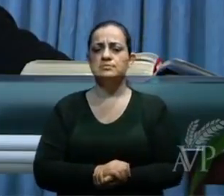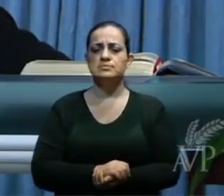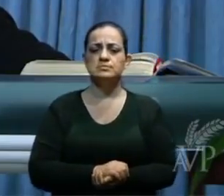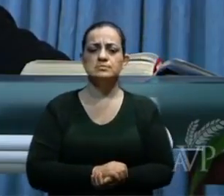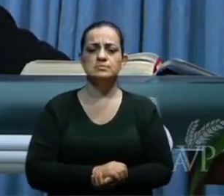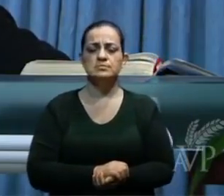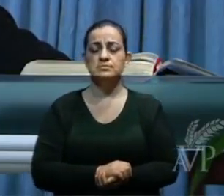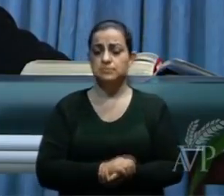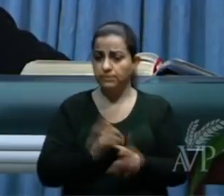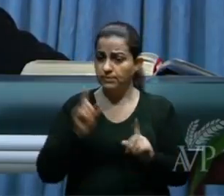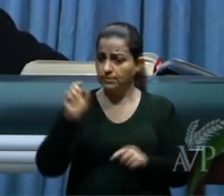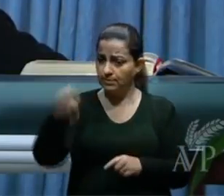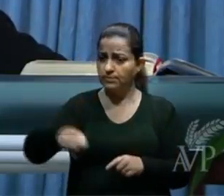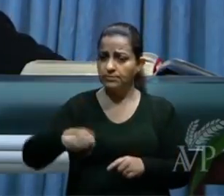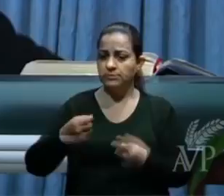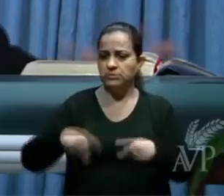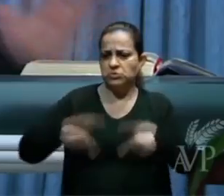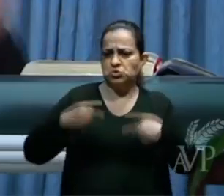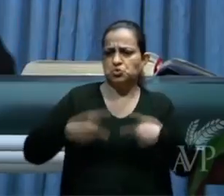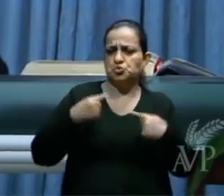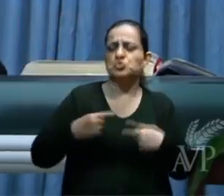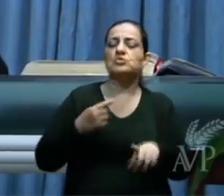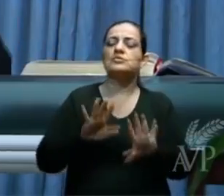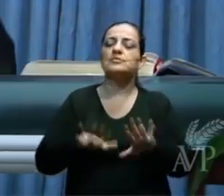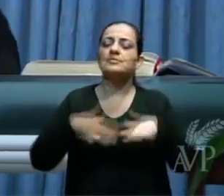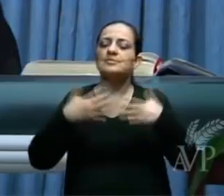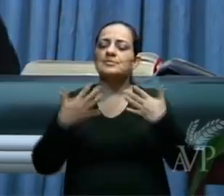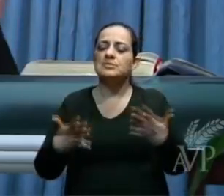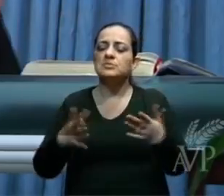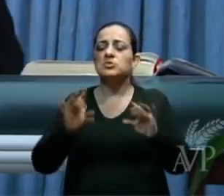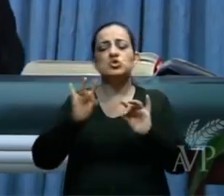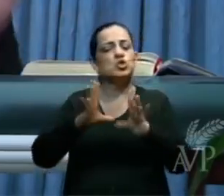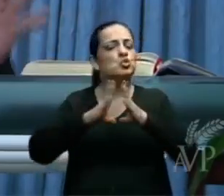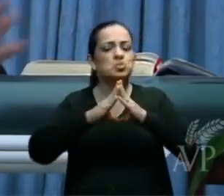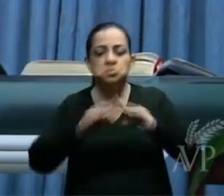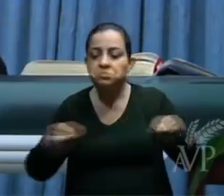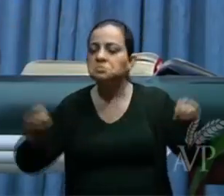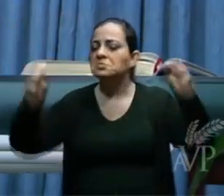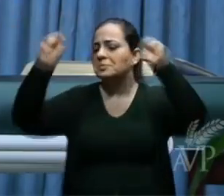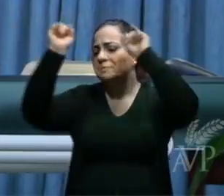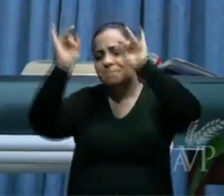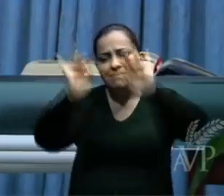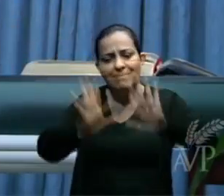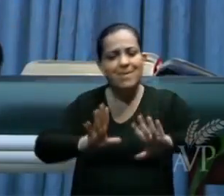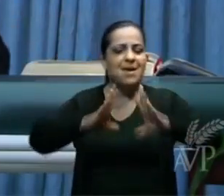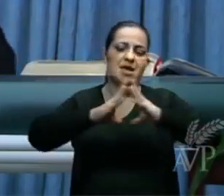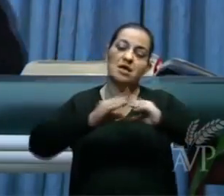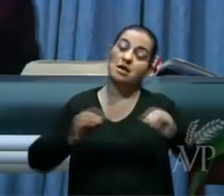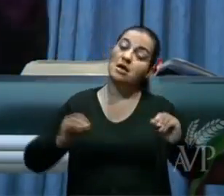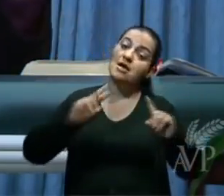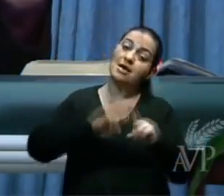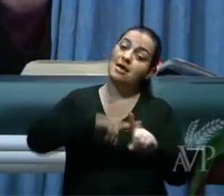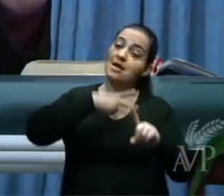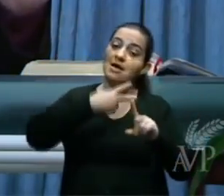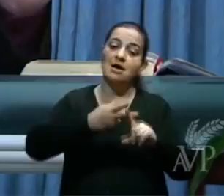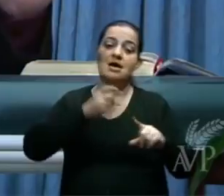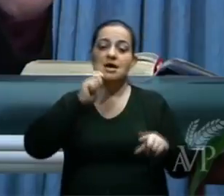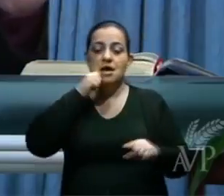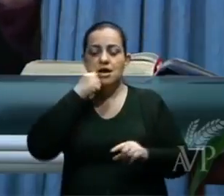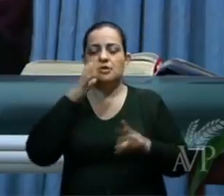torcer o nariz mas enquanto há vias o cura só bênçãos irmãos